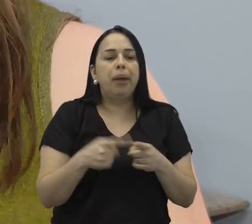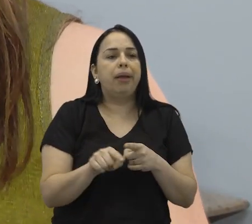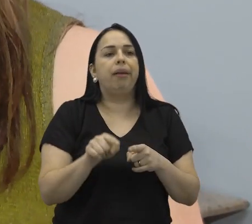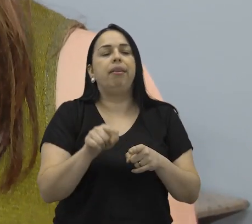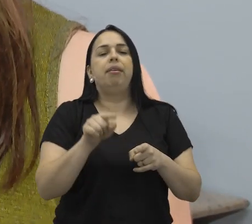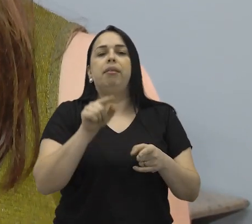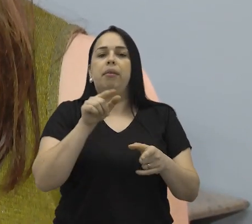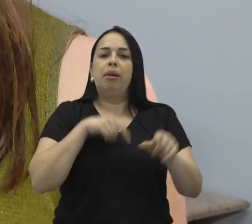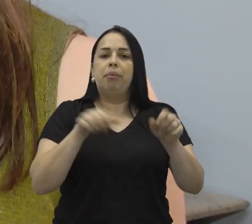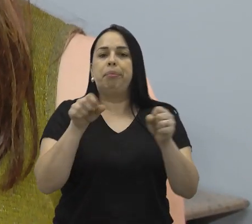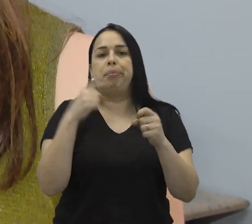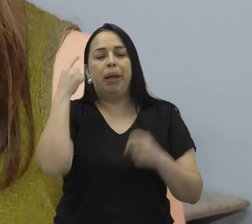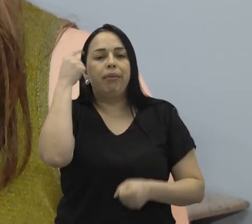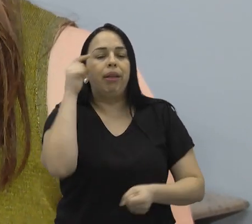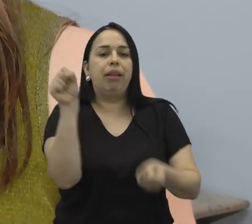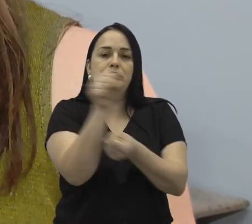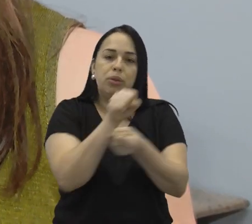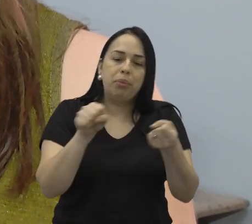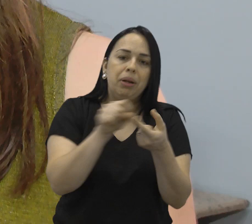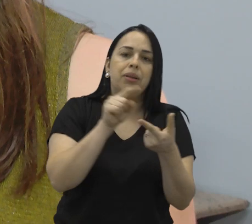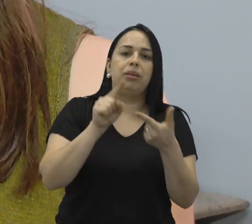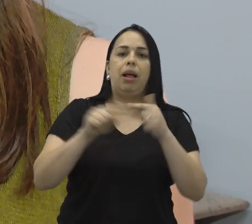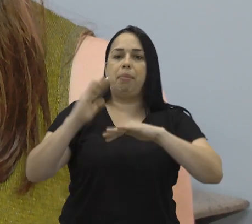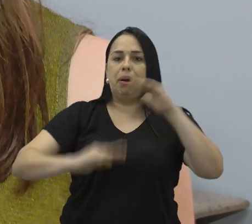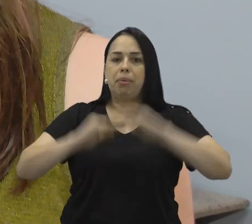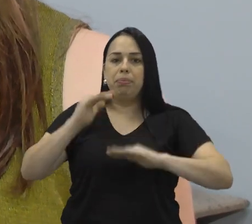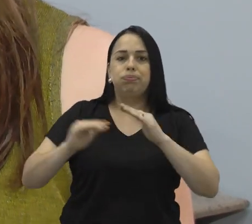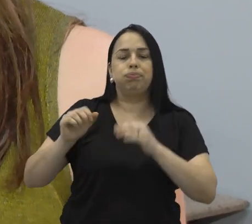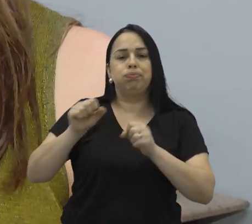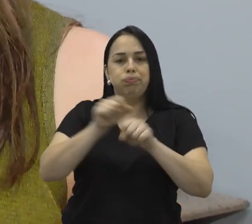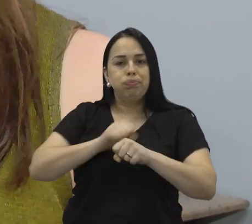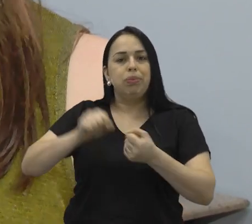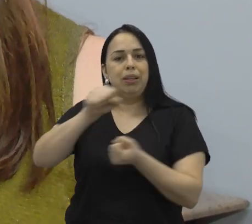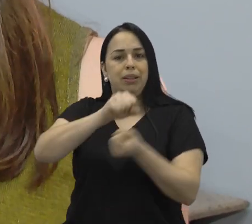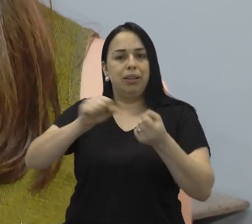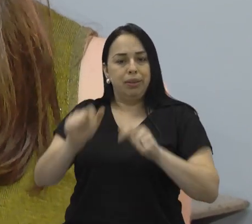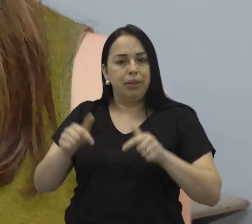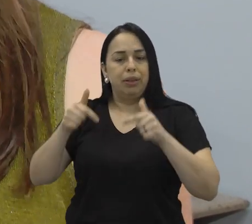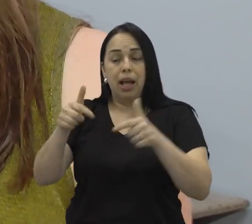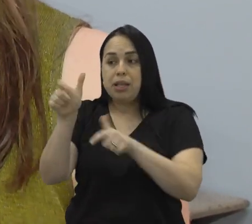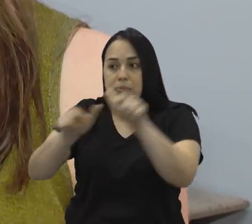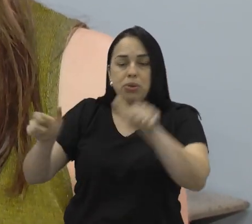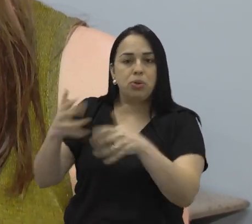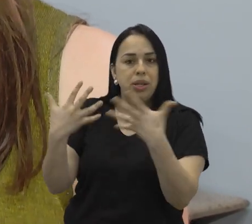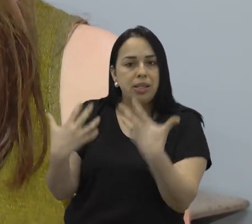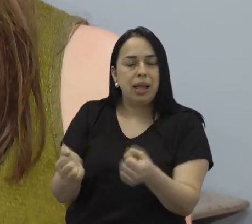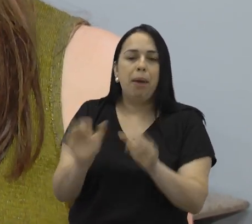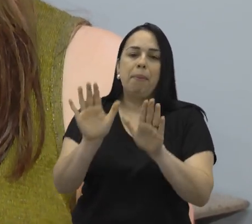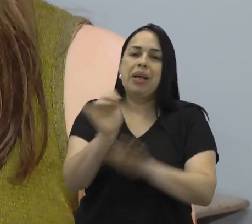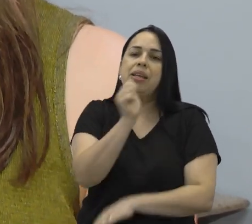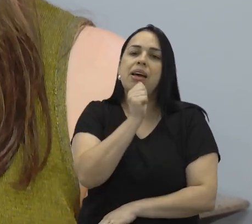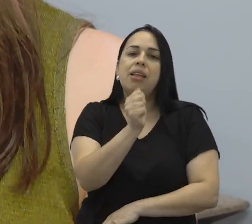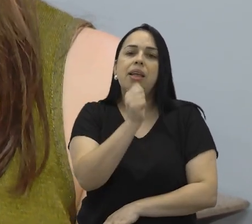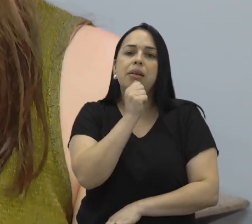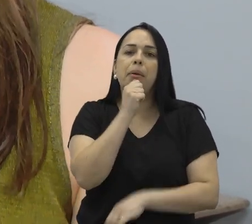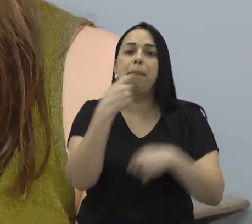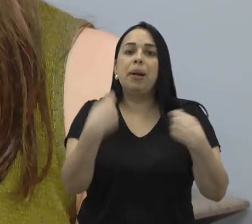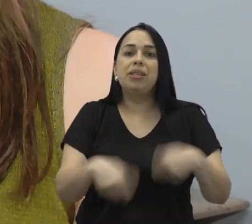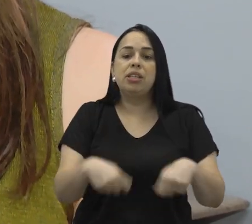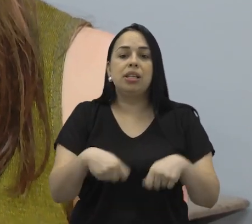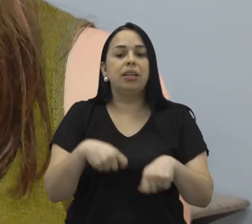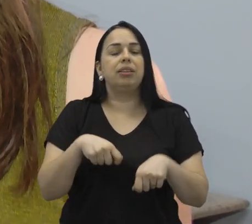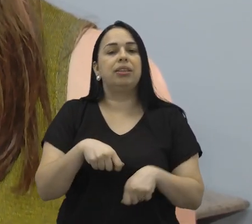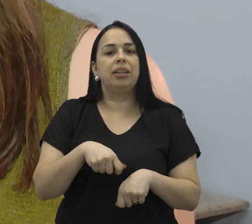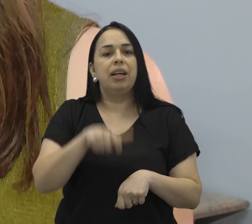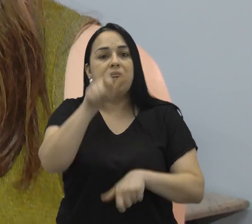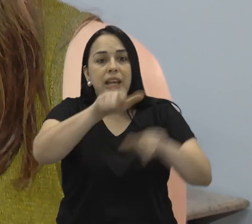atrelado às mudanças ambientais, à sustentabilidade. As práticas sustentáveis estão sendo cada vez mais adotadas, mas